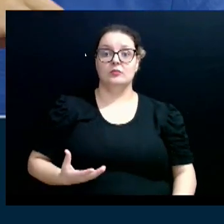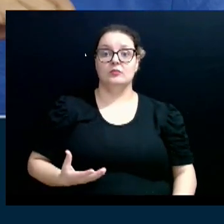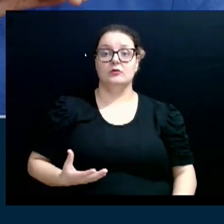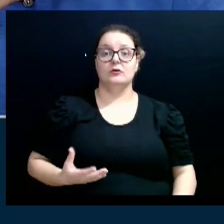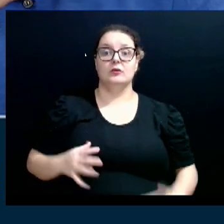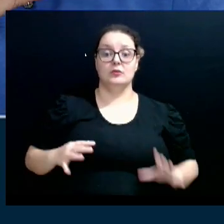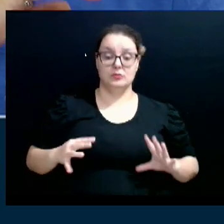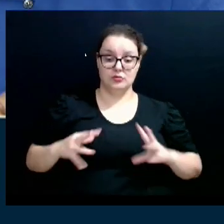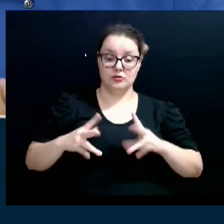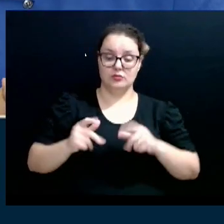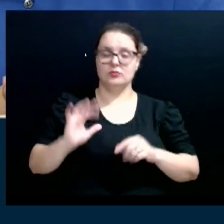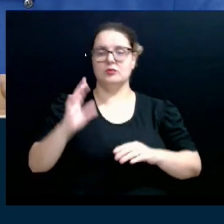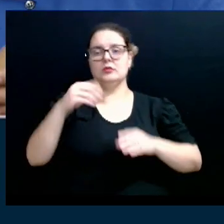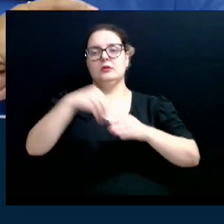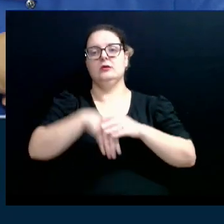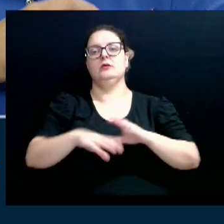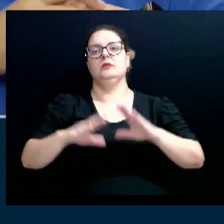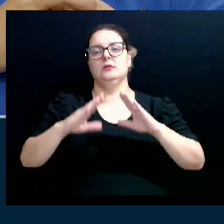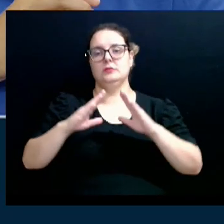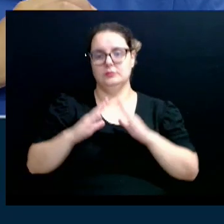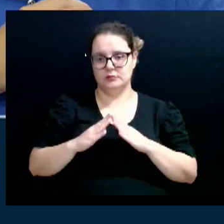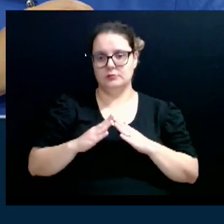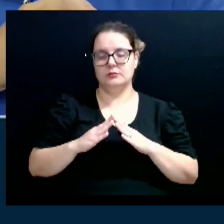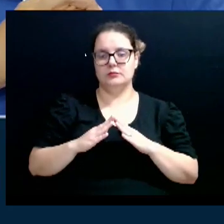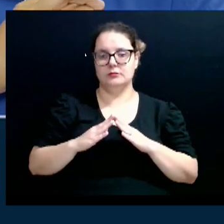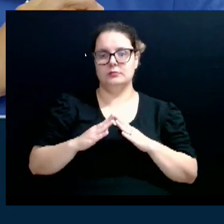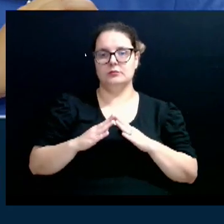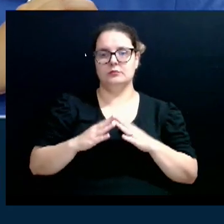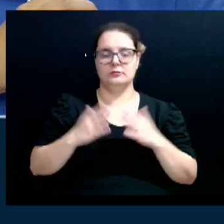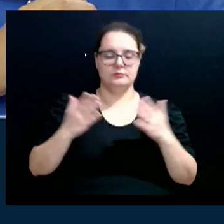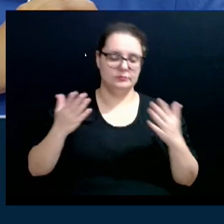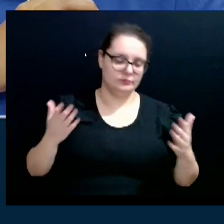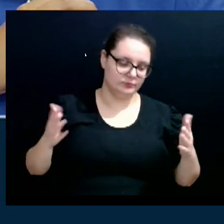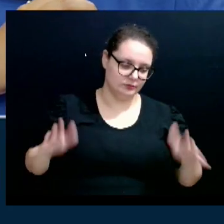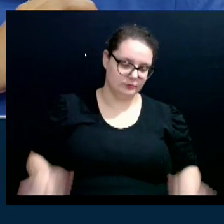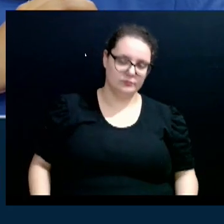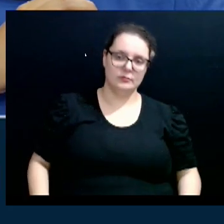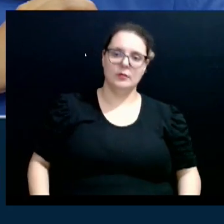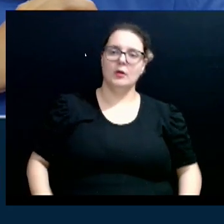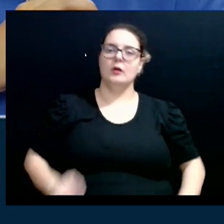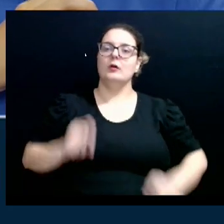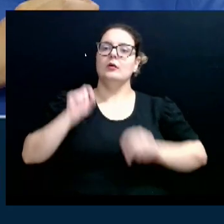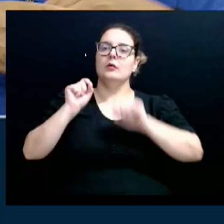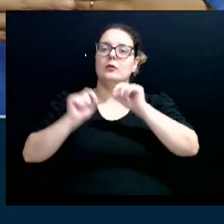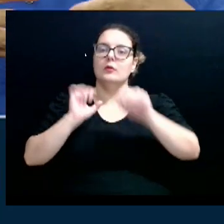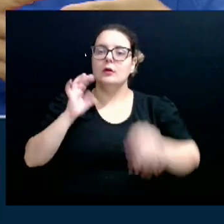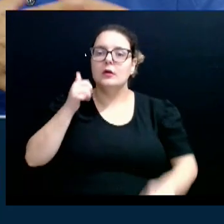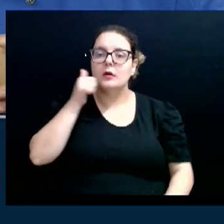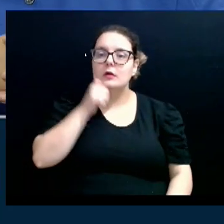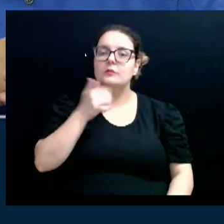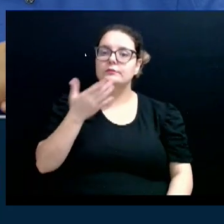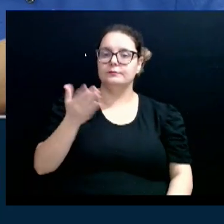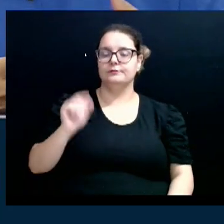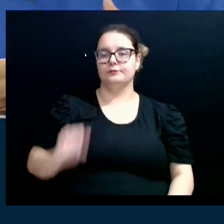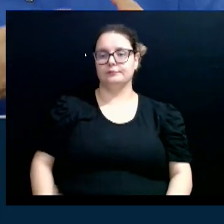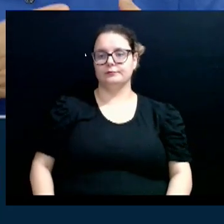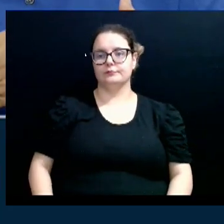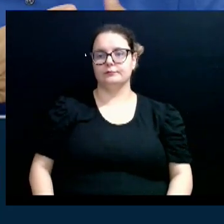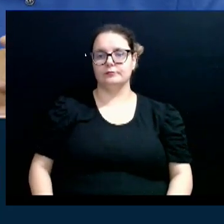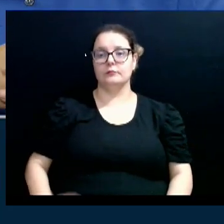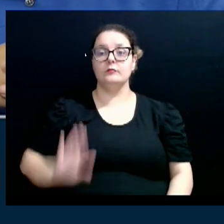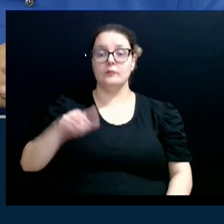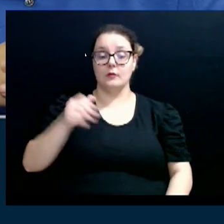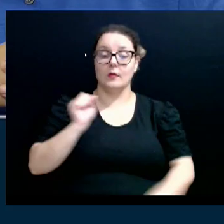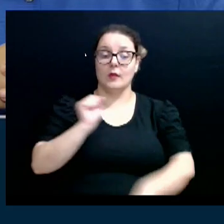acontece dentro de uma casa. Gente, o que acontece com essa mulher, né? Quando ela vai parar para olhar